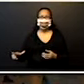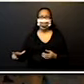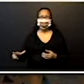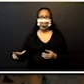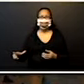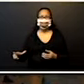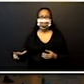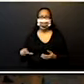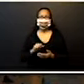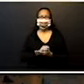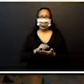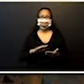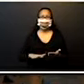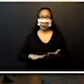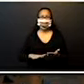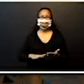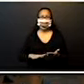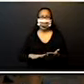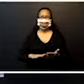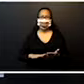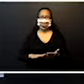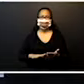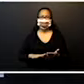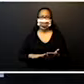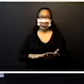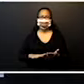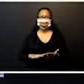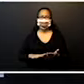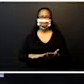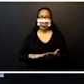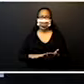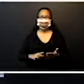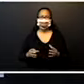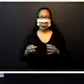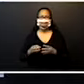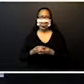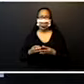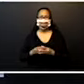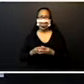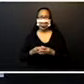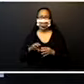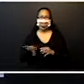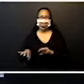os exercícios, atividades de compor e decompor.